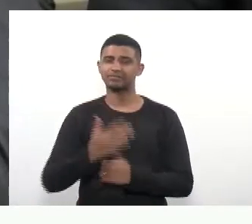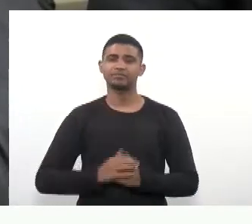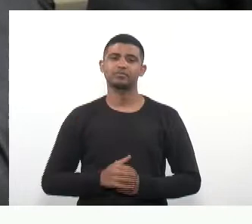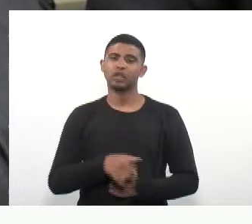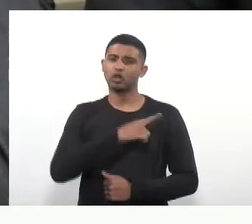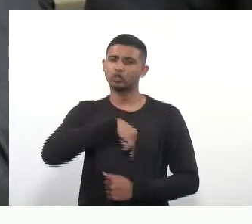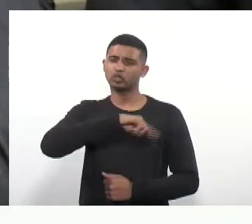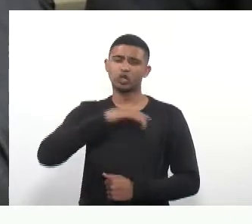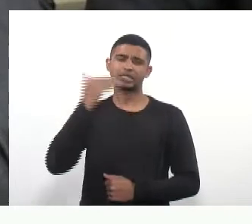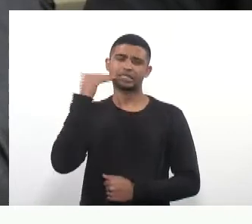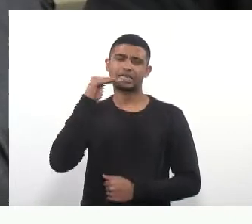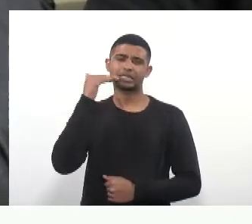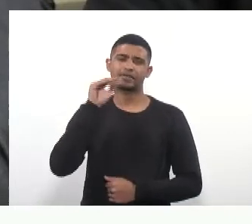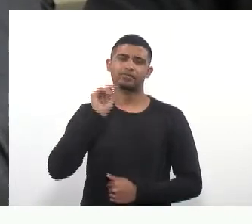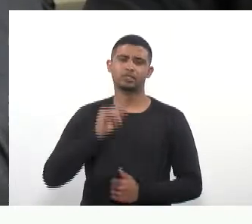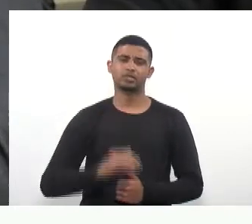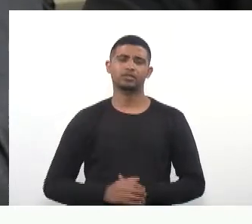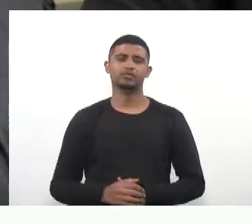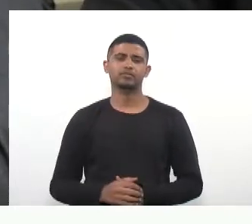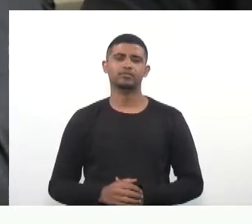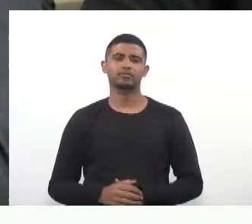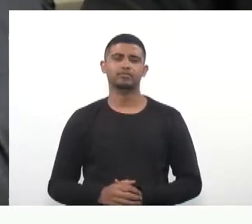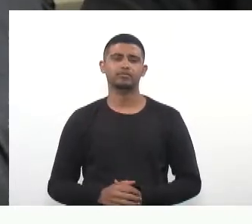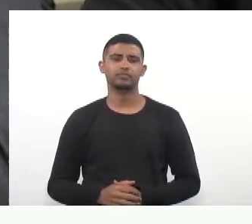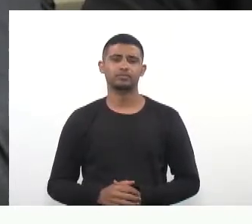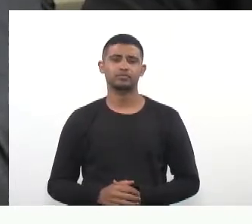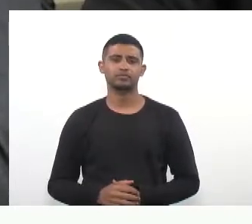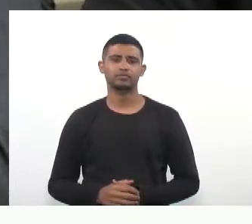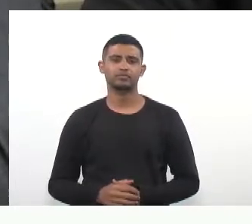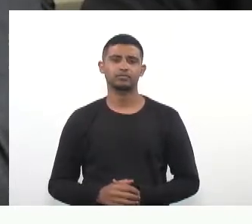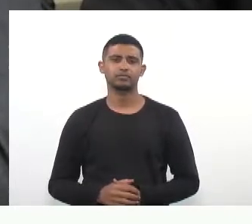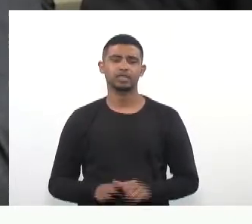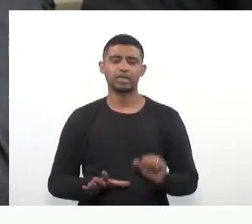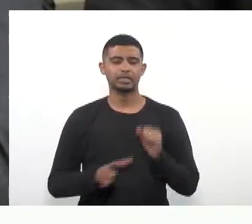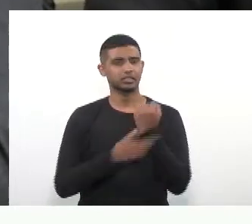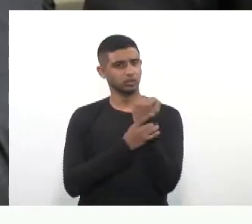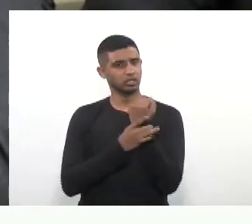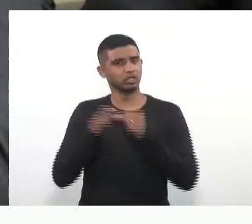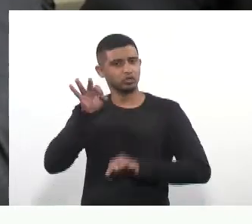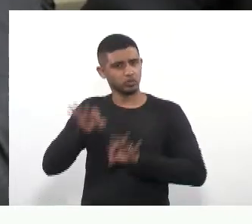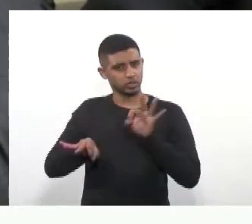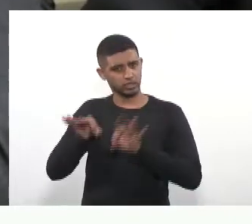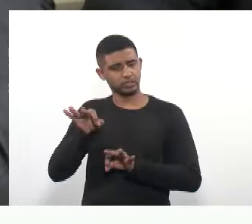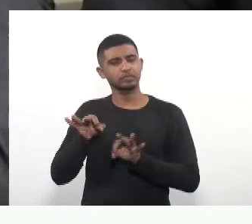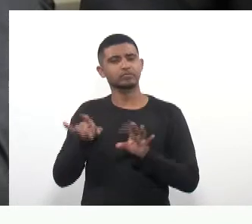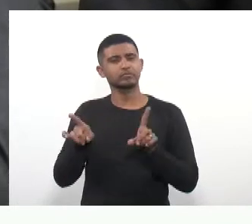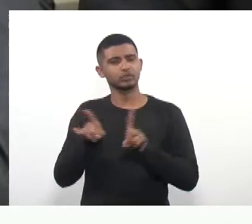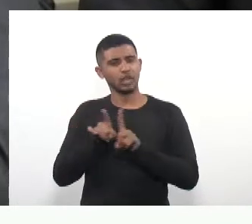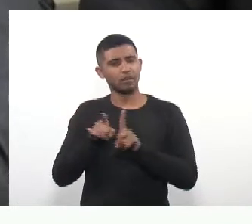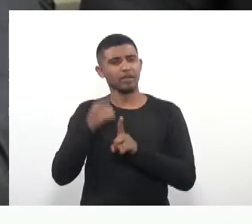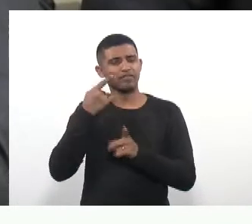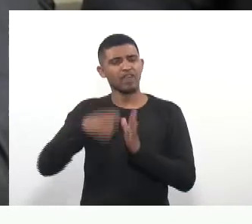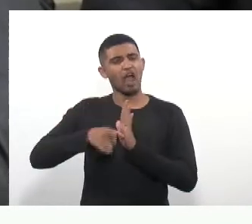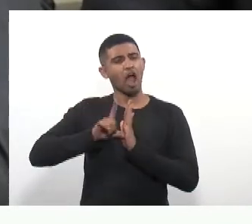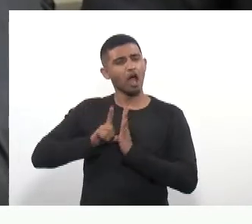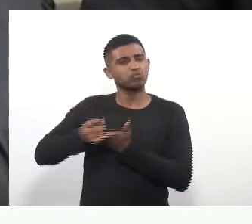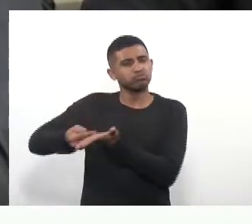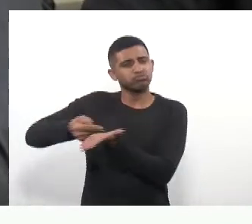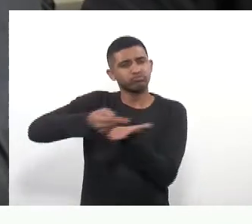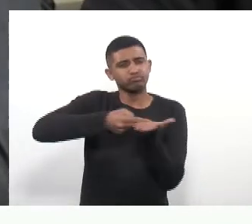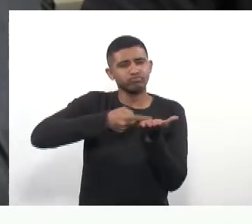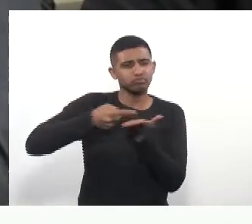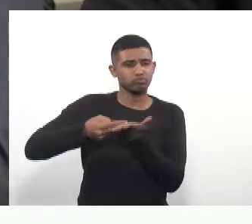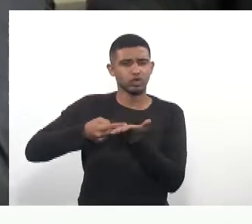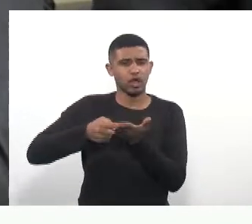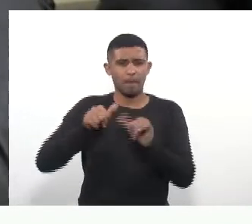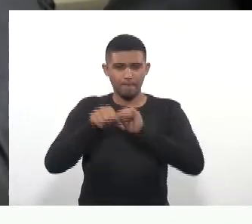nosso entendimento é que a segurança jurídica, o cumprimento dos acordos, não mudar a